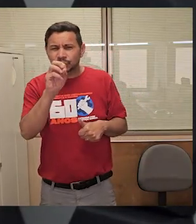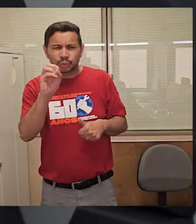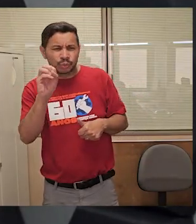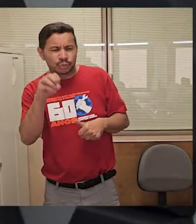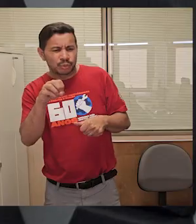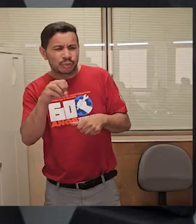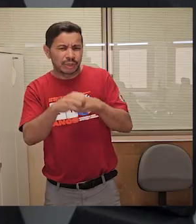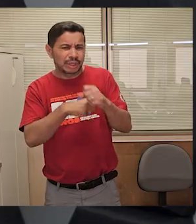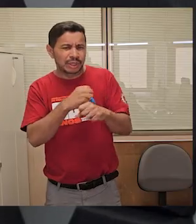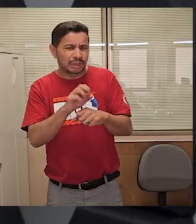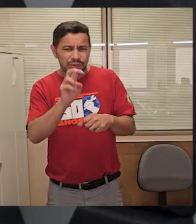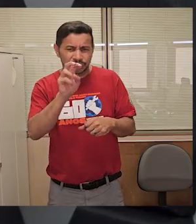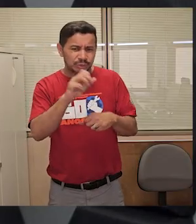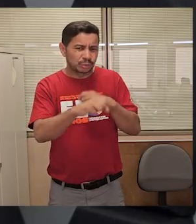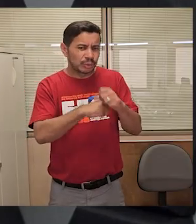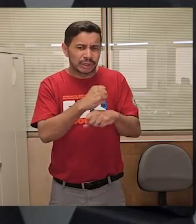Serão